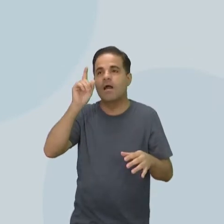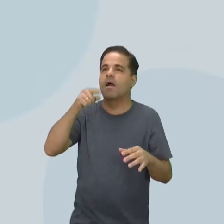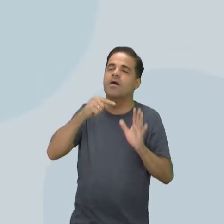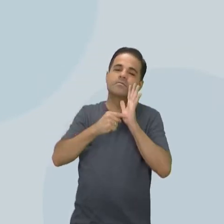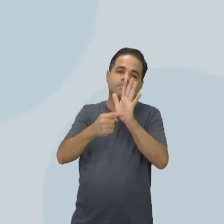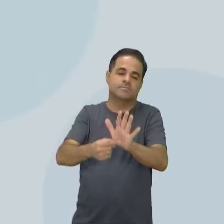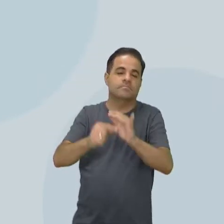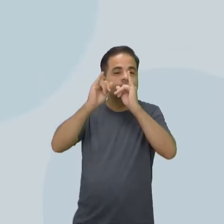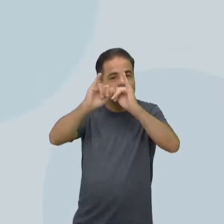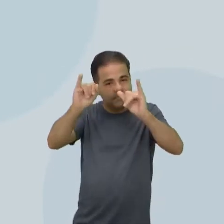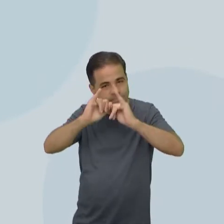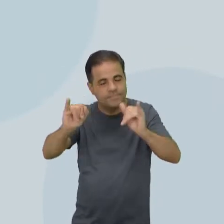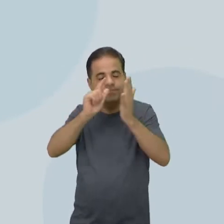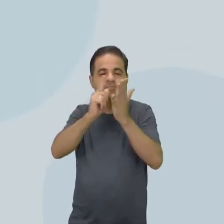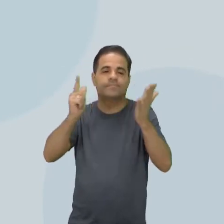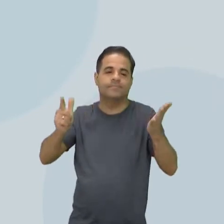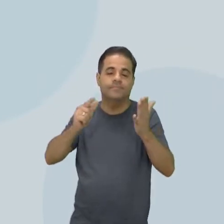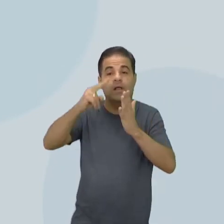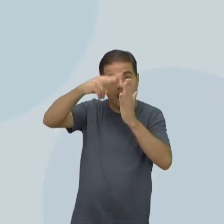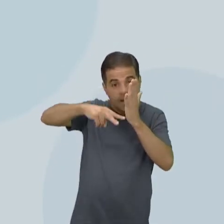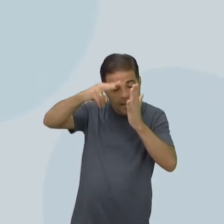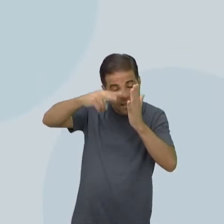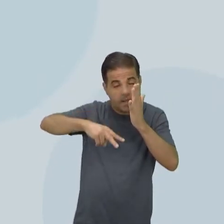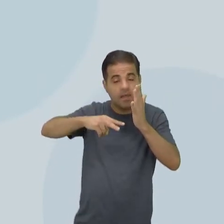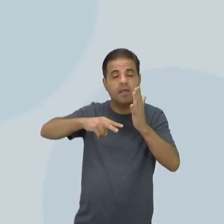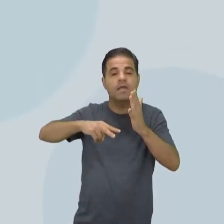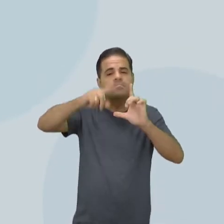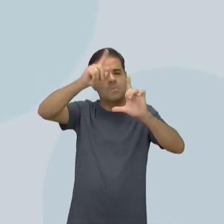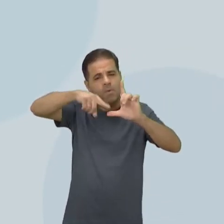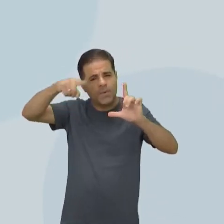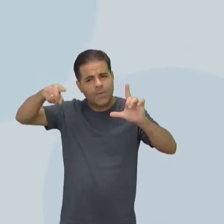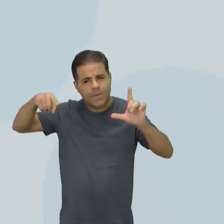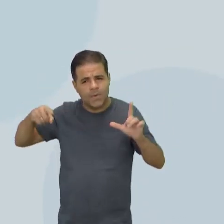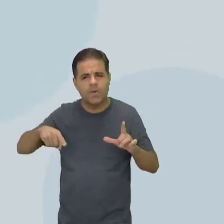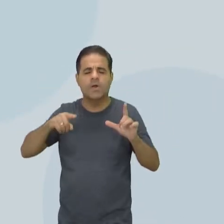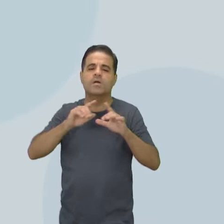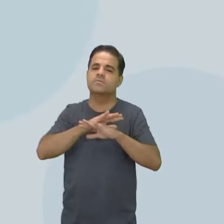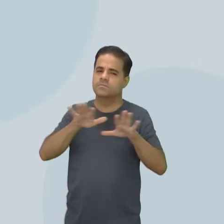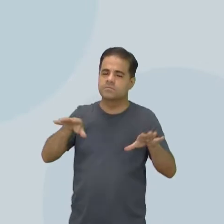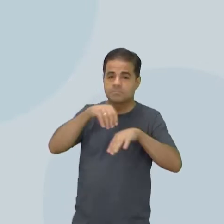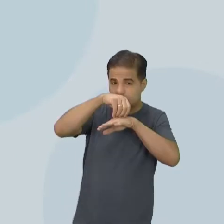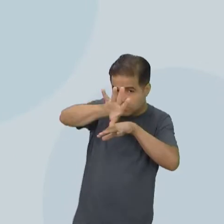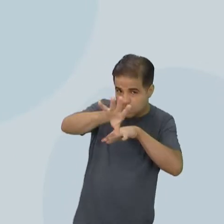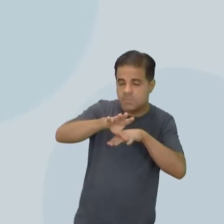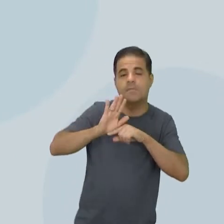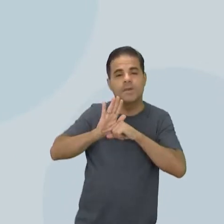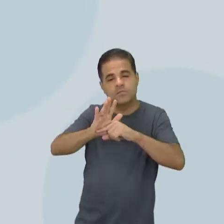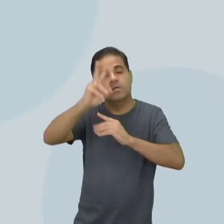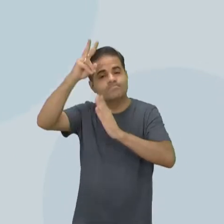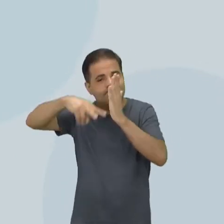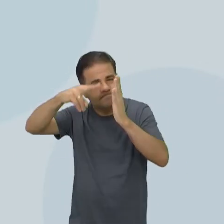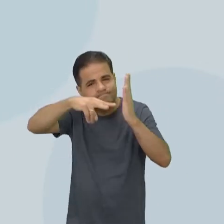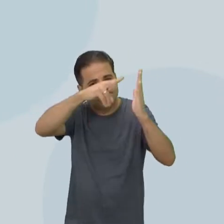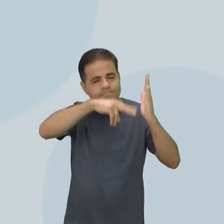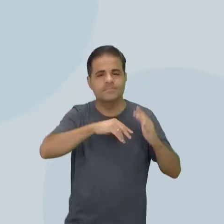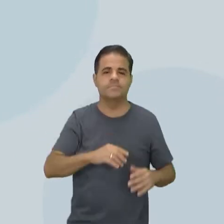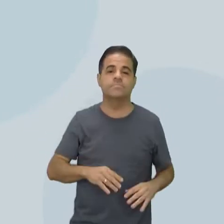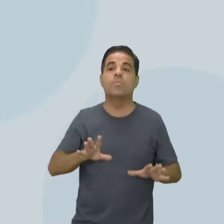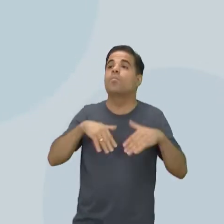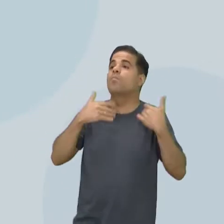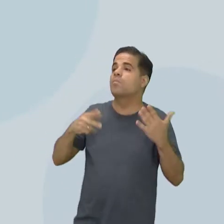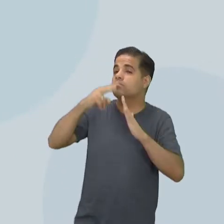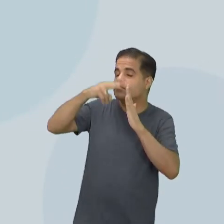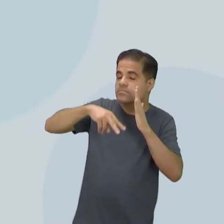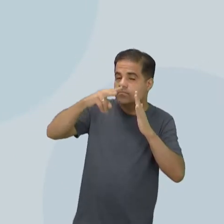Ilustrando a manchete. Ou seja, leia a imagem, leia gráficos. Aqui no caso eu trouxe só imagens para vocês, mas dá para ajudar na leitura. Qual é a